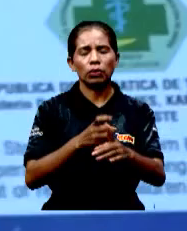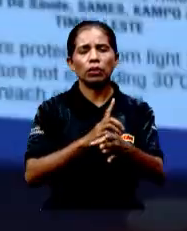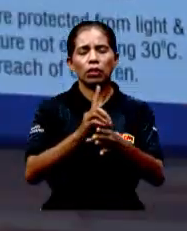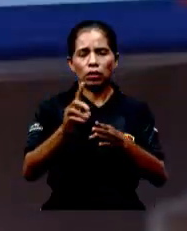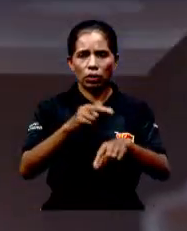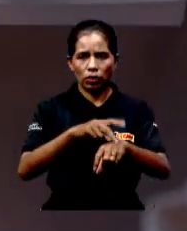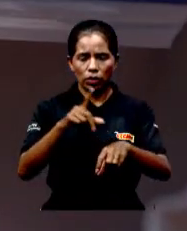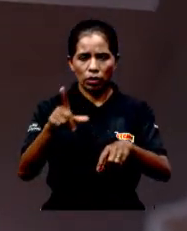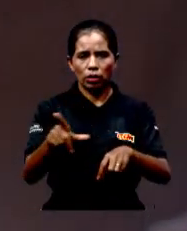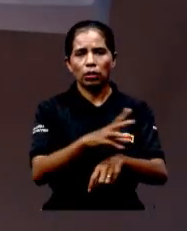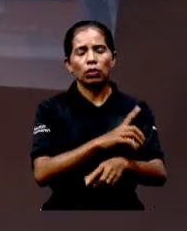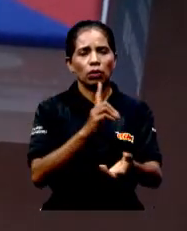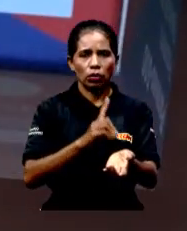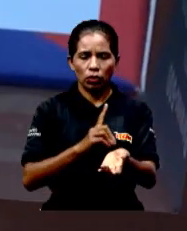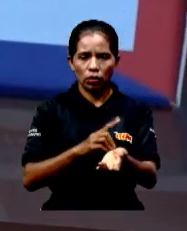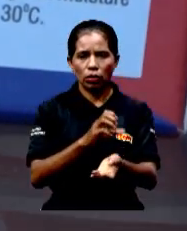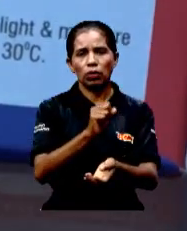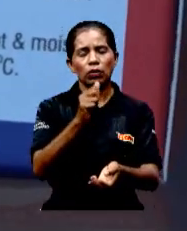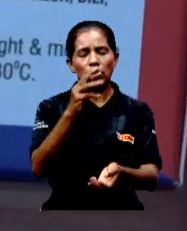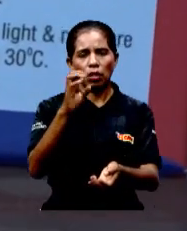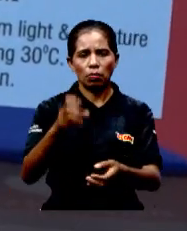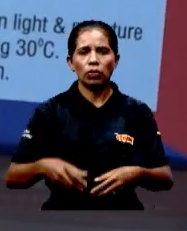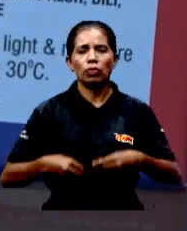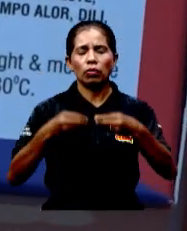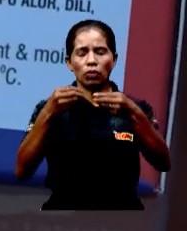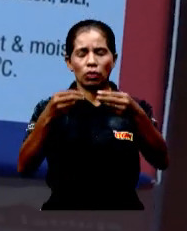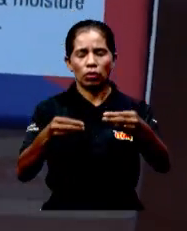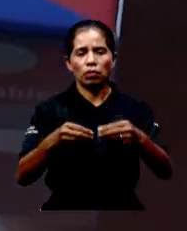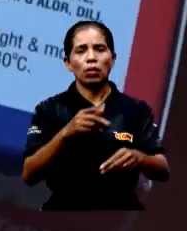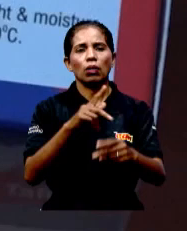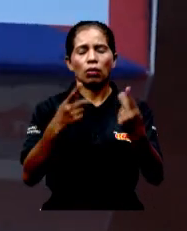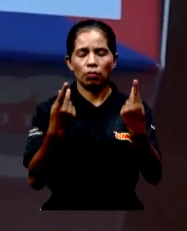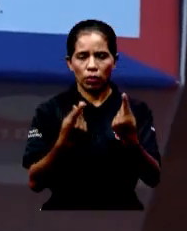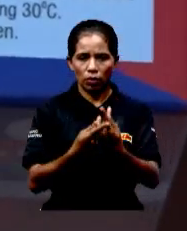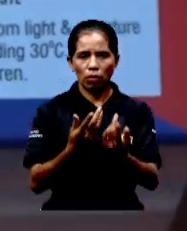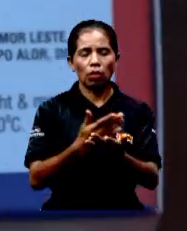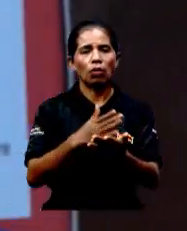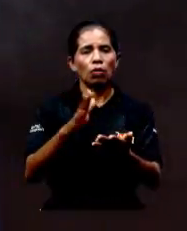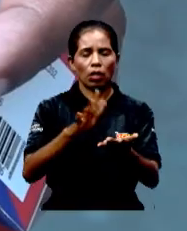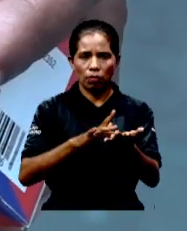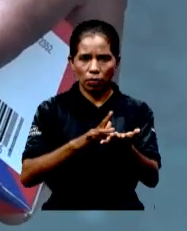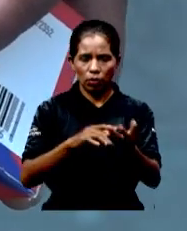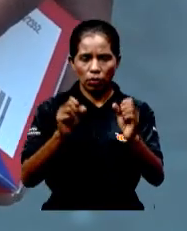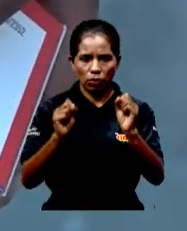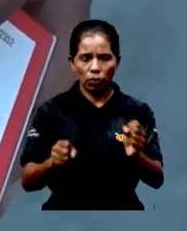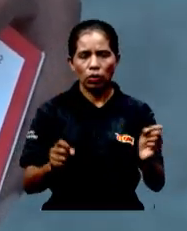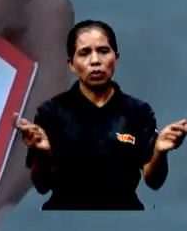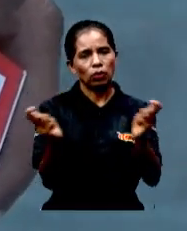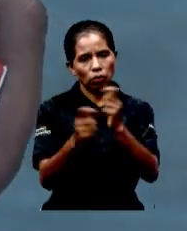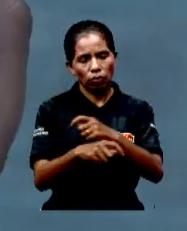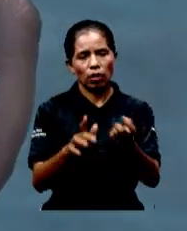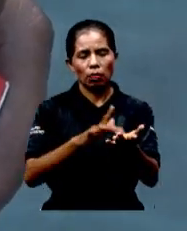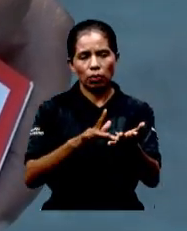nacional farmácia no medicamento no Sames, fo ona samada ba companhia ne be produz aimoruk ne, onde substitui fali